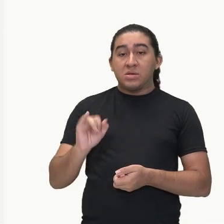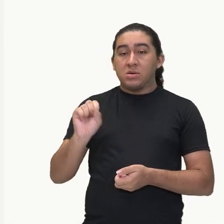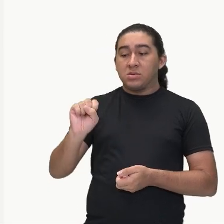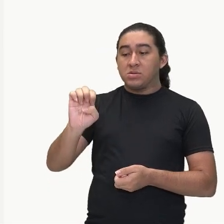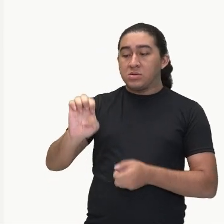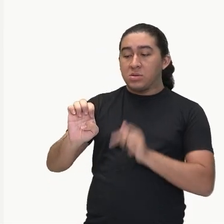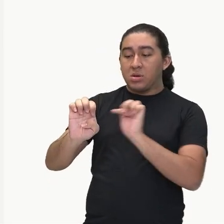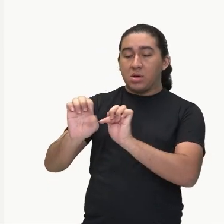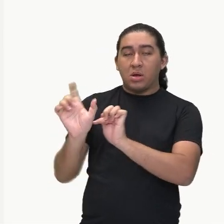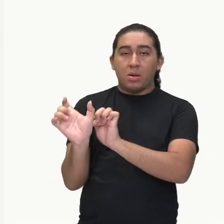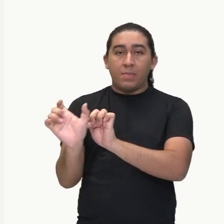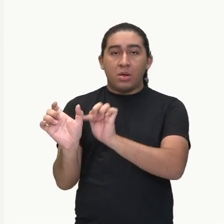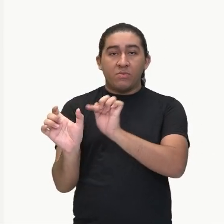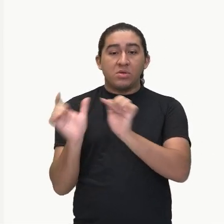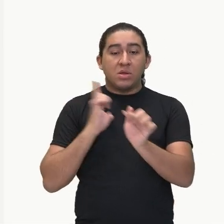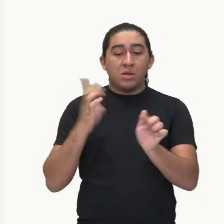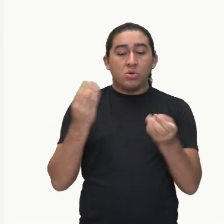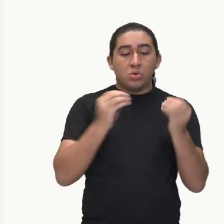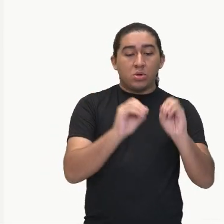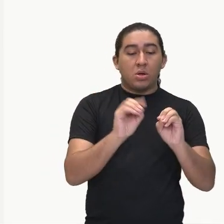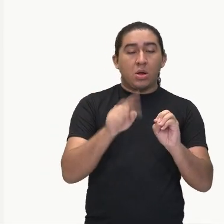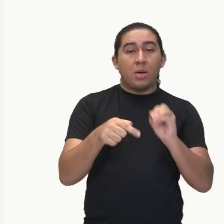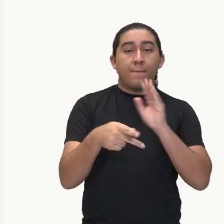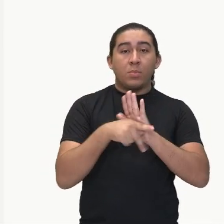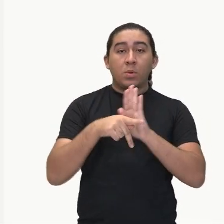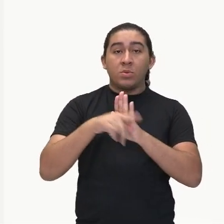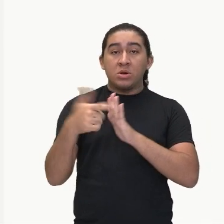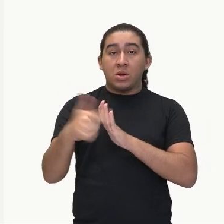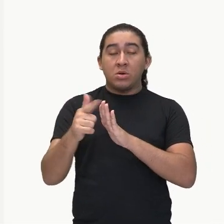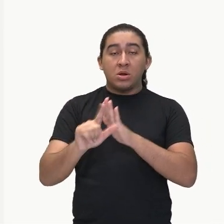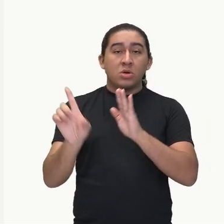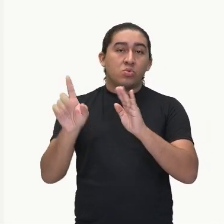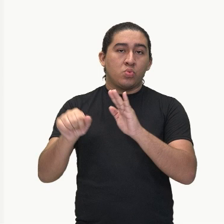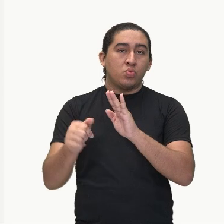partícula se for indeterminação de sujeito.